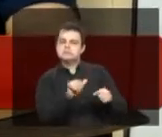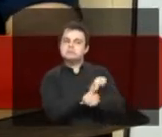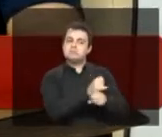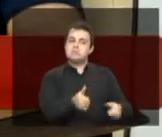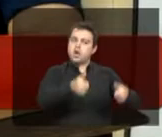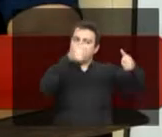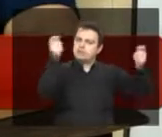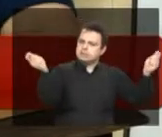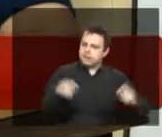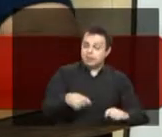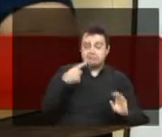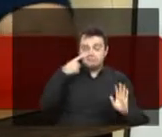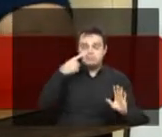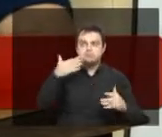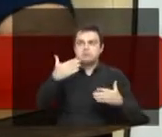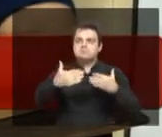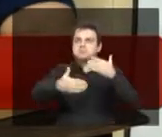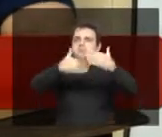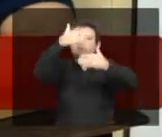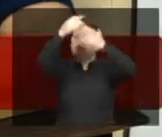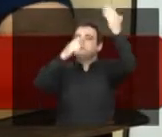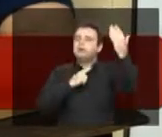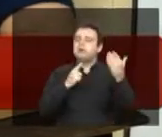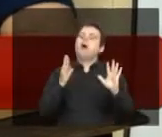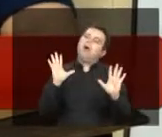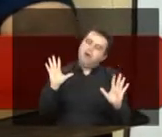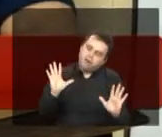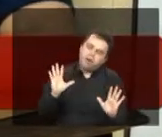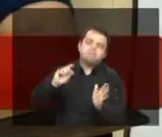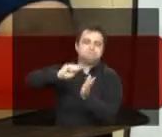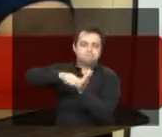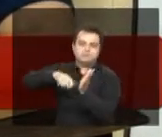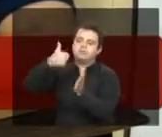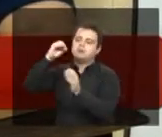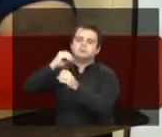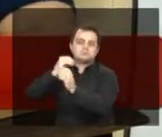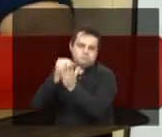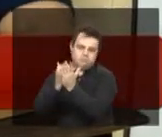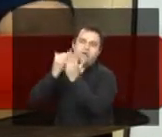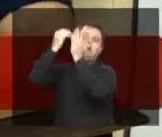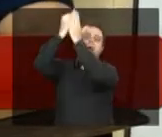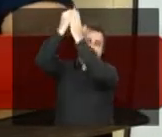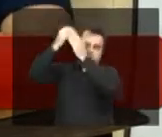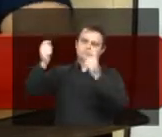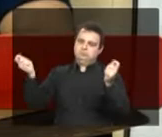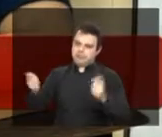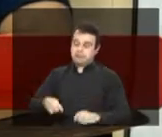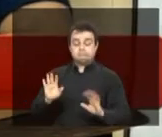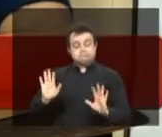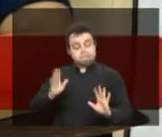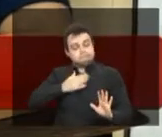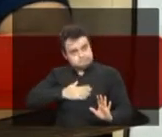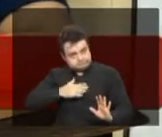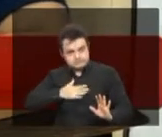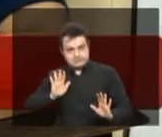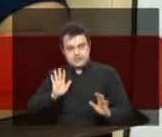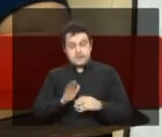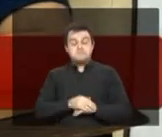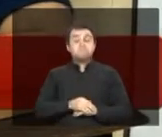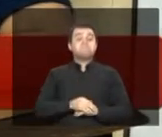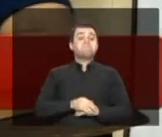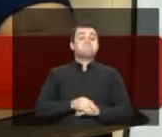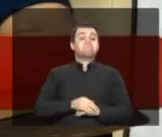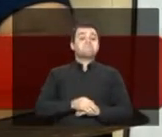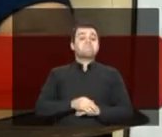espaço de tempo para fazer aí mais 10 anos, né? Mas a gente está aí. E também recebendo nada mais